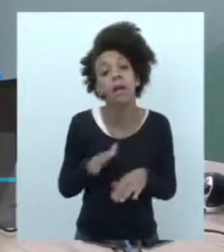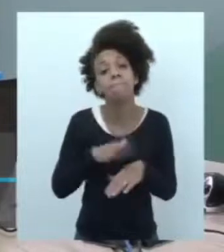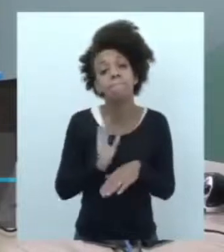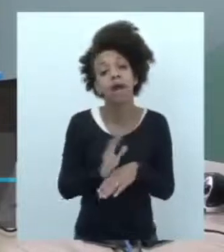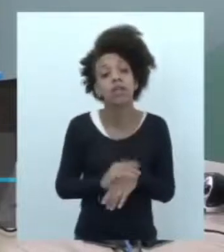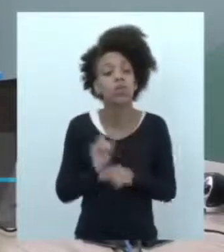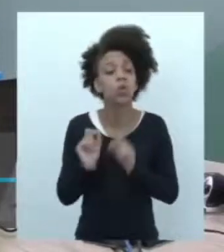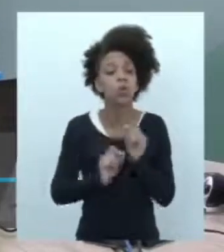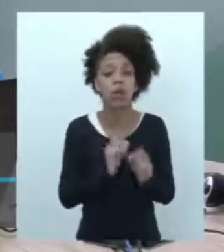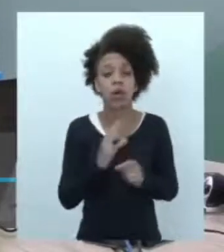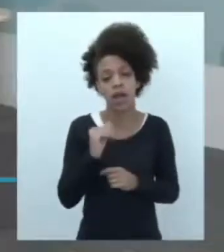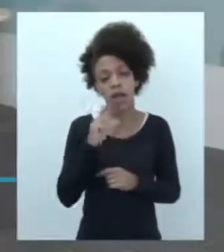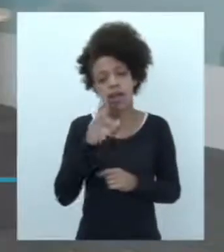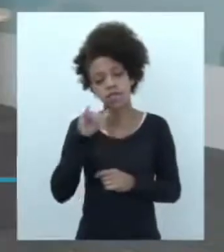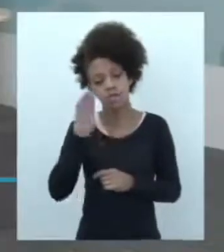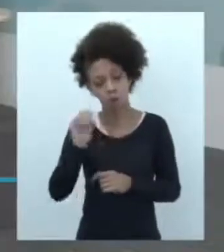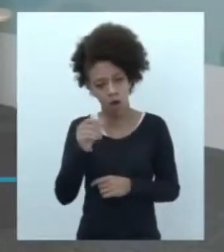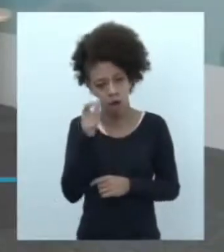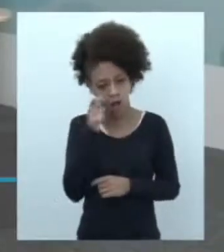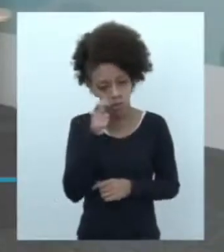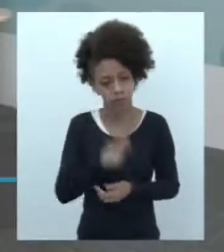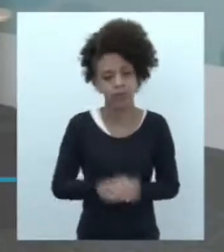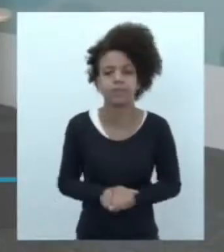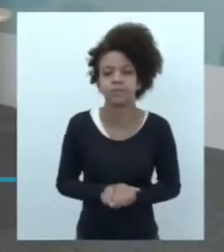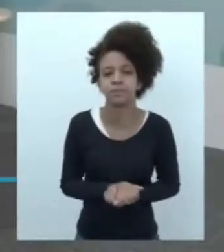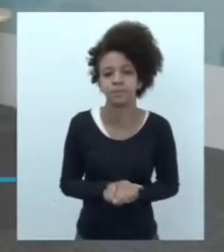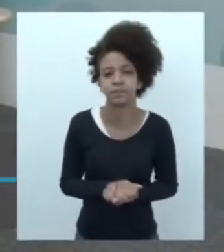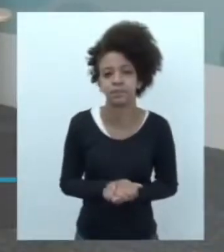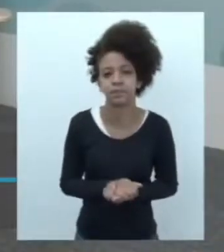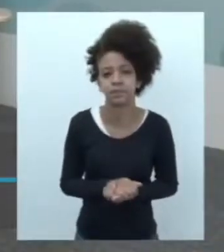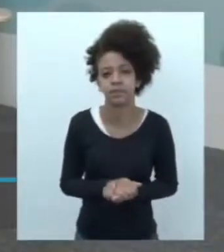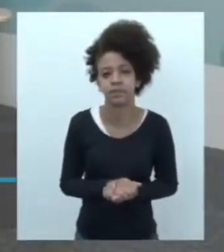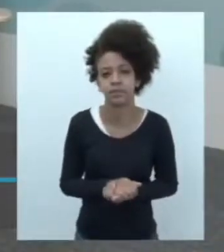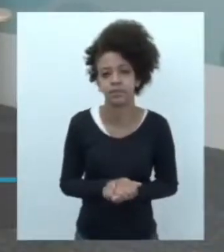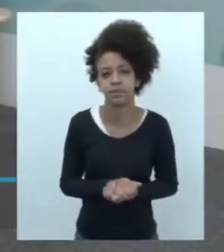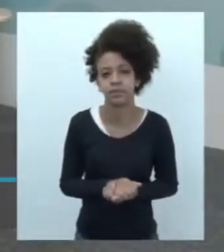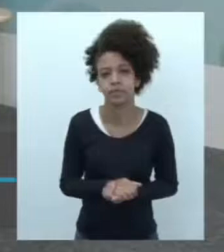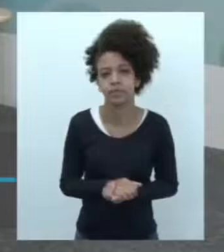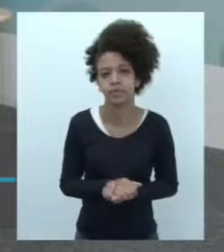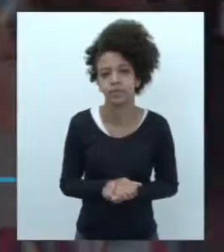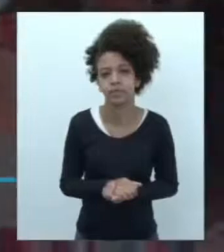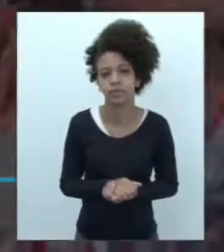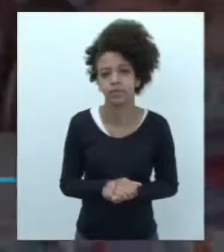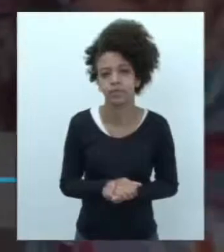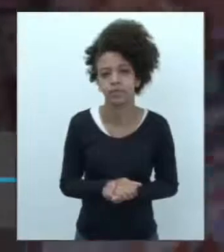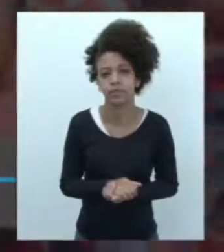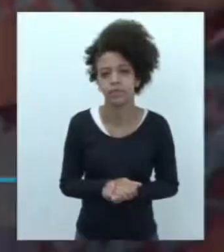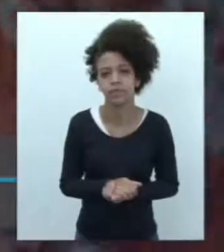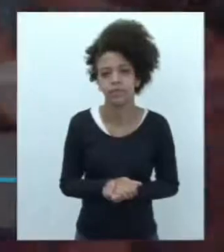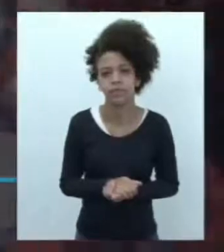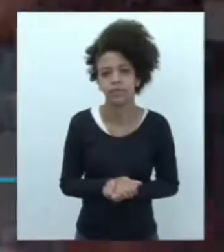o que é o carimbó. Acompanhem conosco.